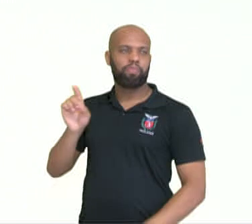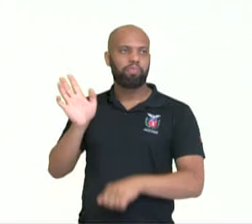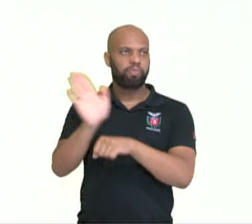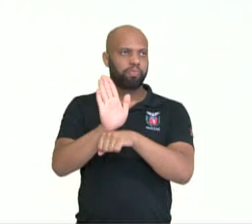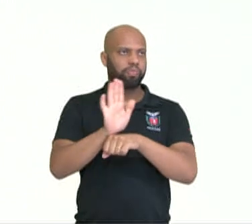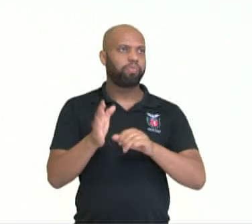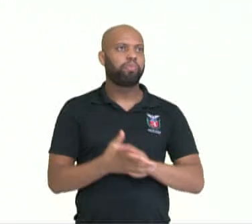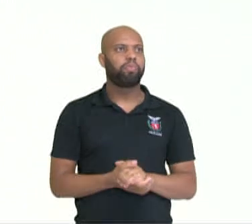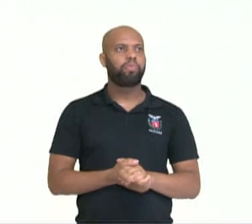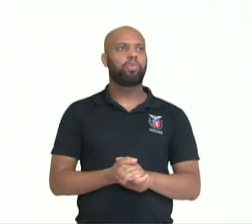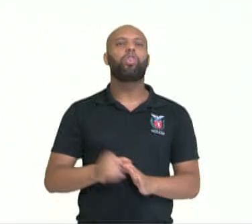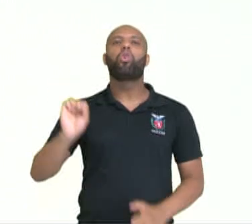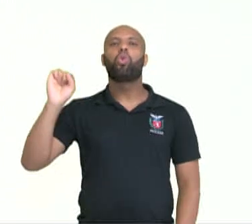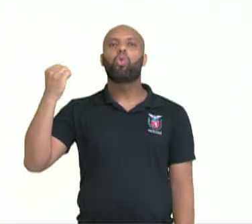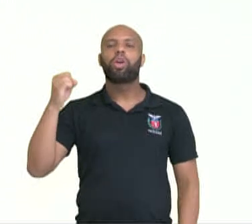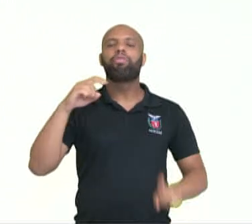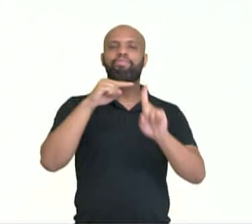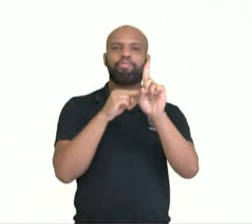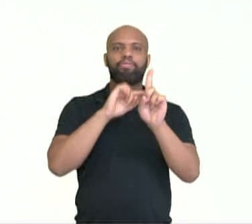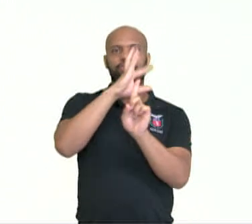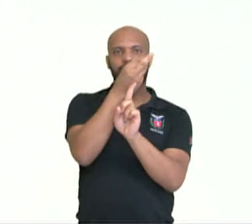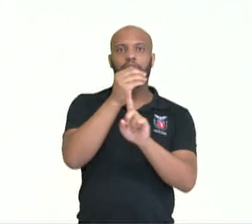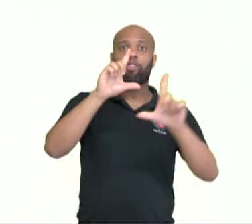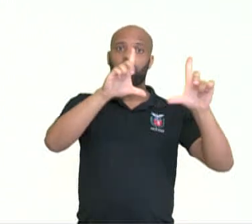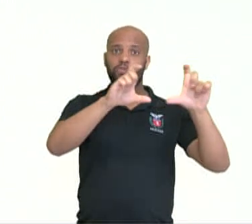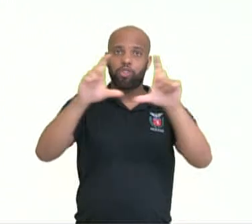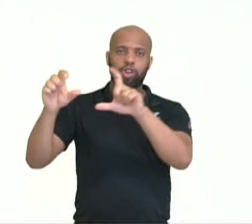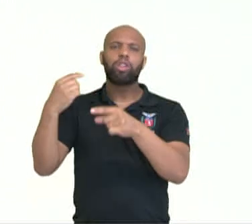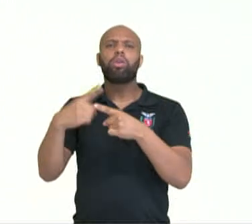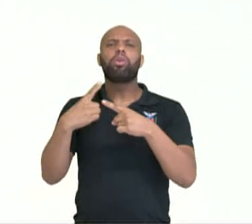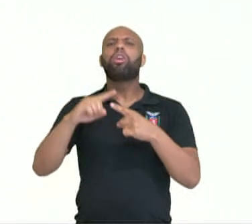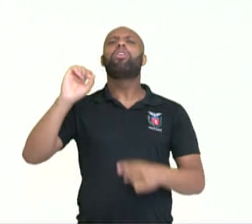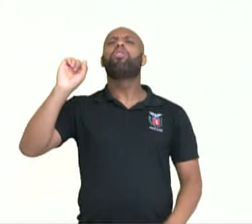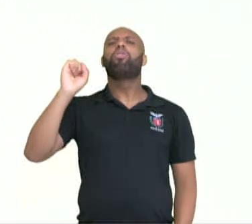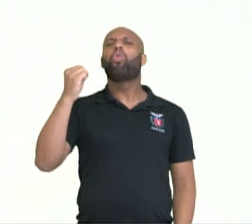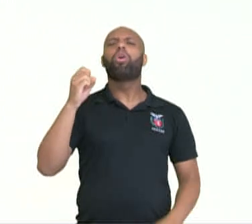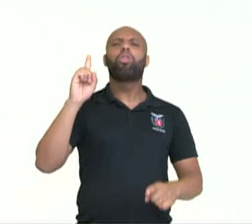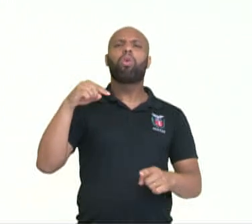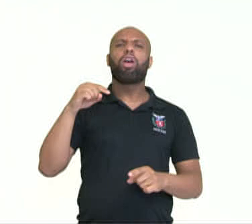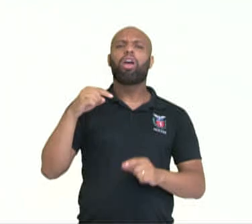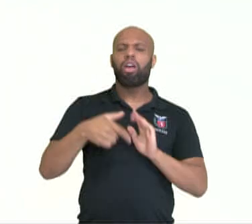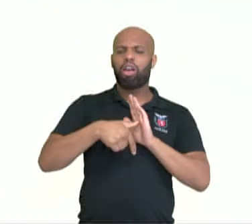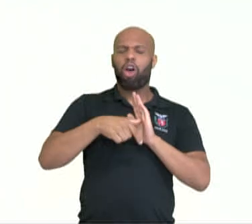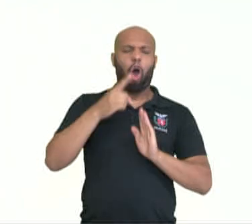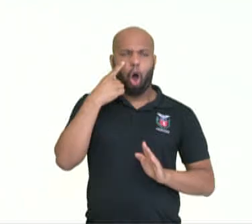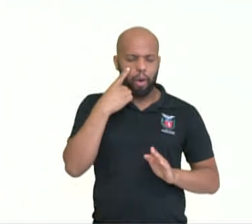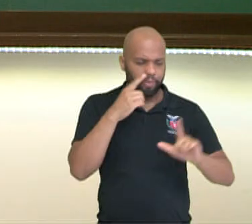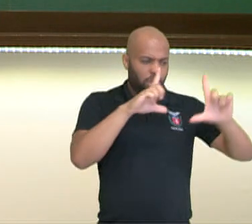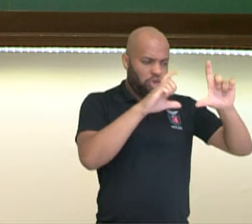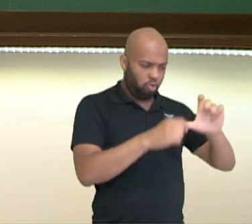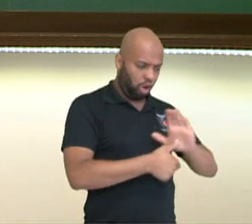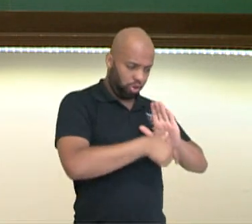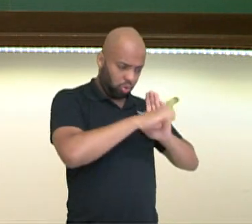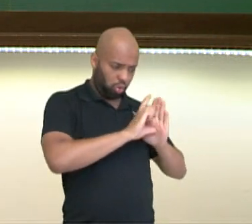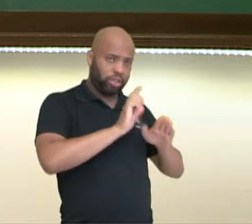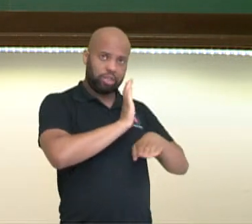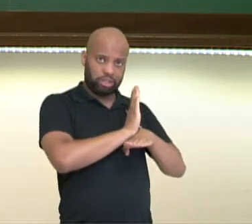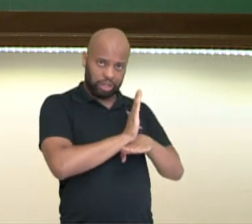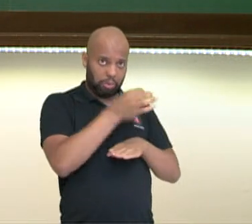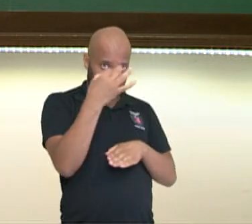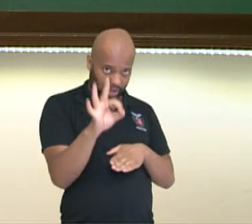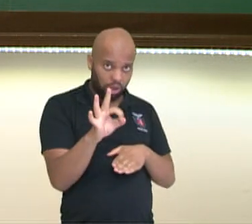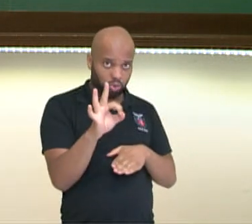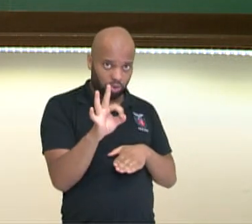vamos lá. O 8º tipo de arte é a fotografia. Por que a fotografia que veio antes do cinema? Você lembra que a